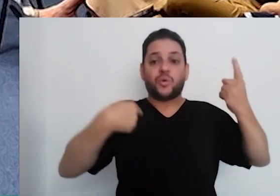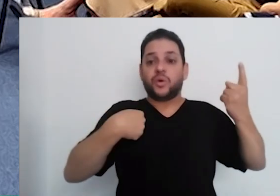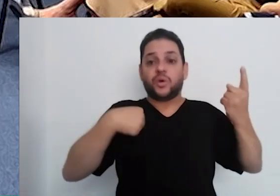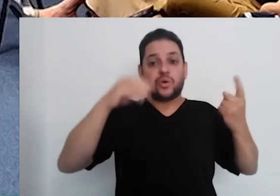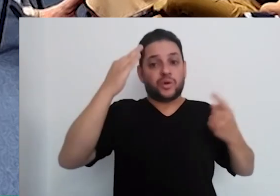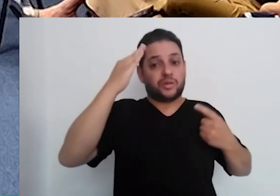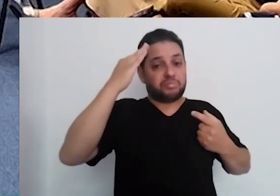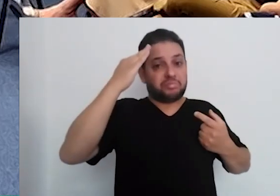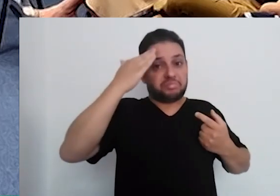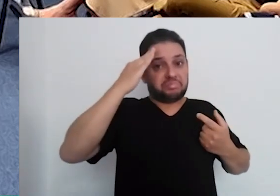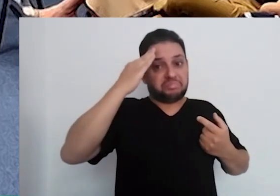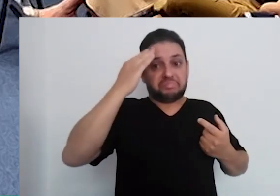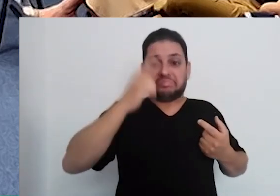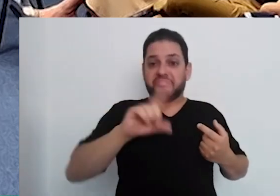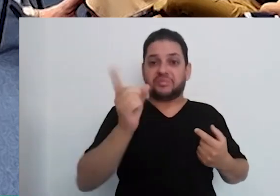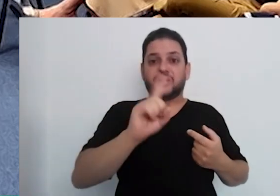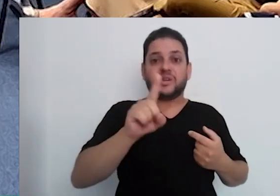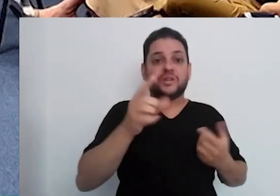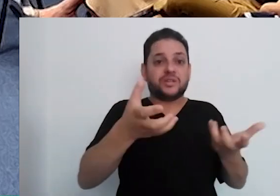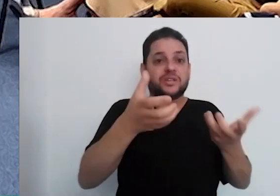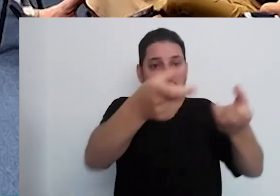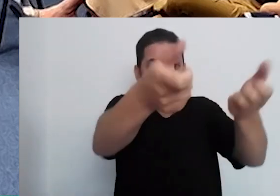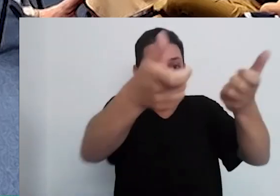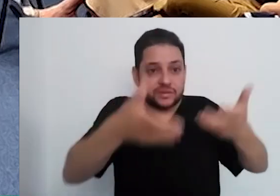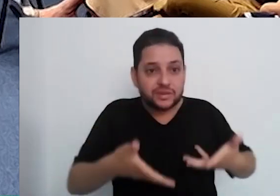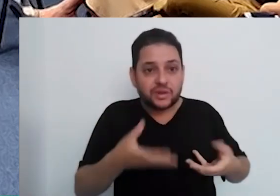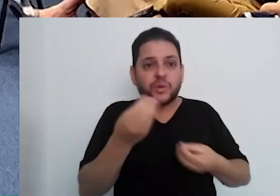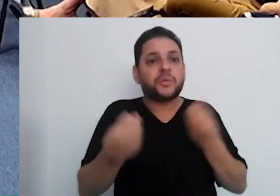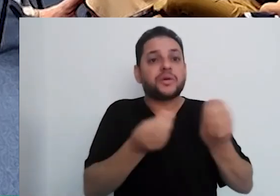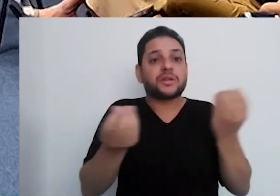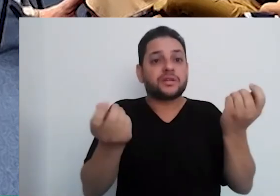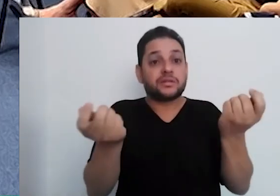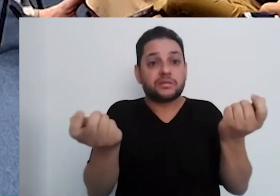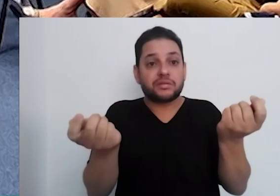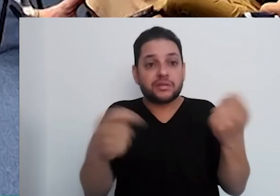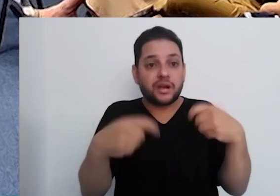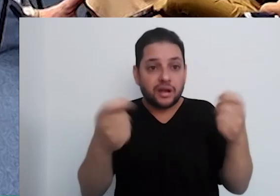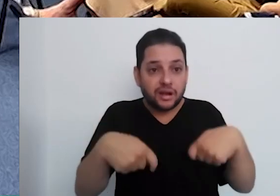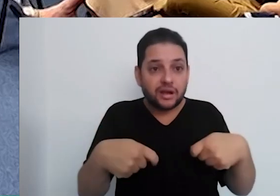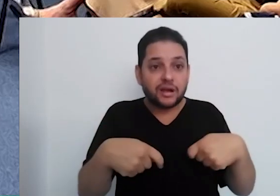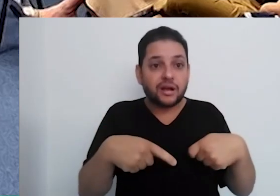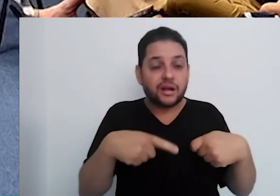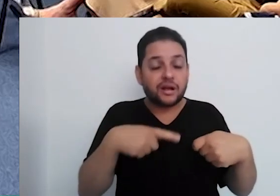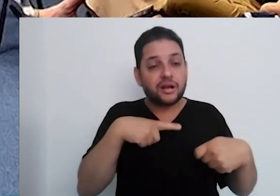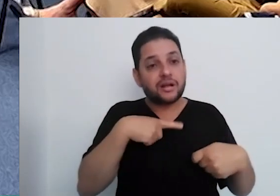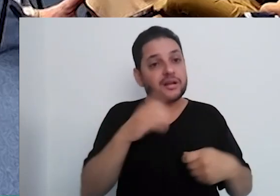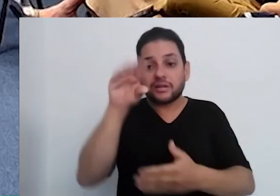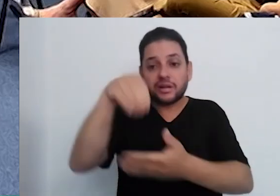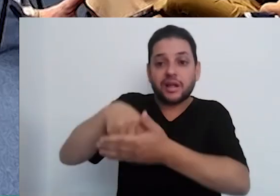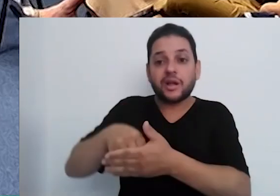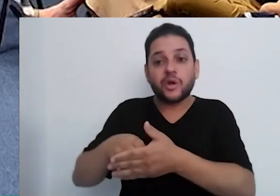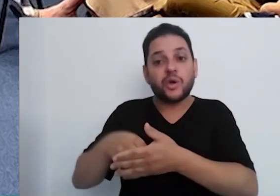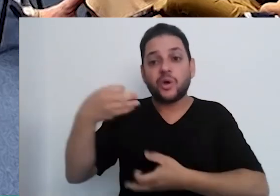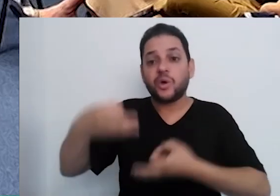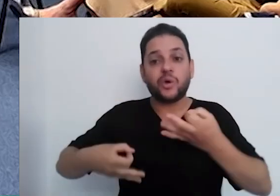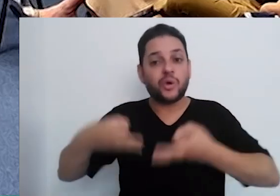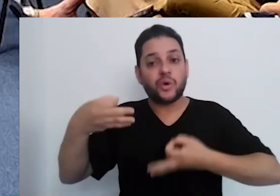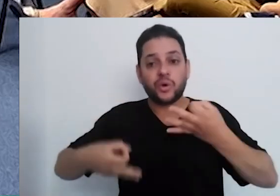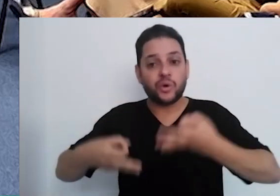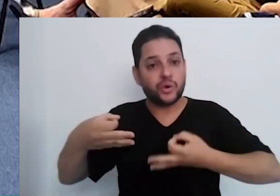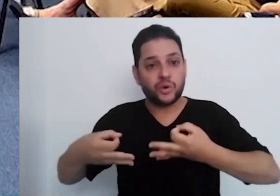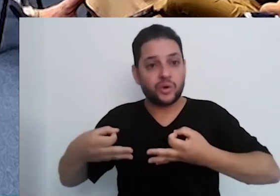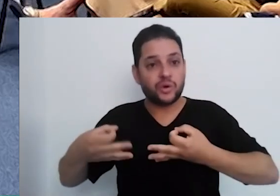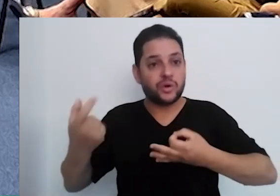alguém me explicasse como que é possível que que isso seja que isso entendeu não tem quando o juiz te diz para fazer alguma